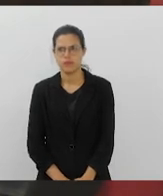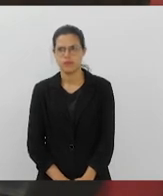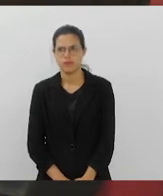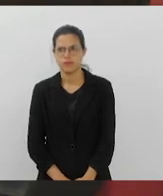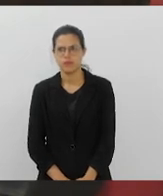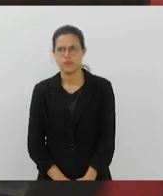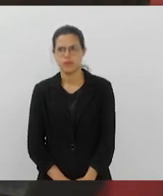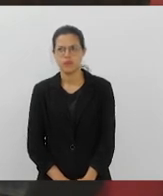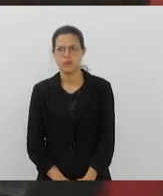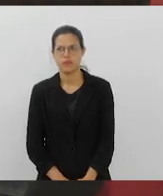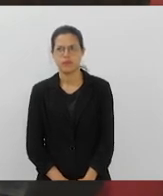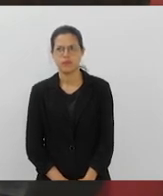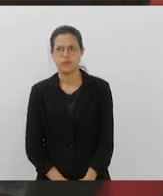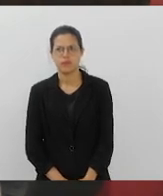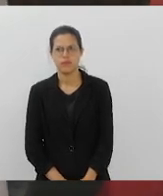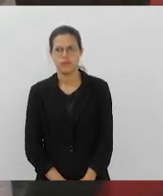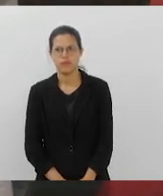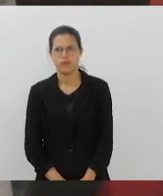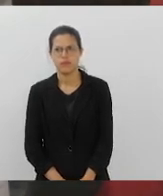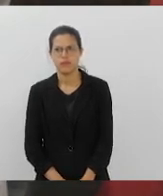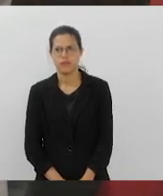Bom, mestre.